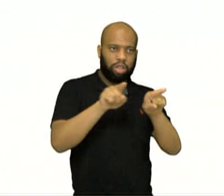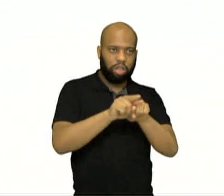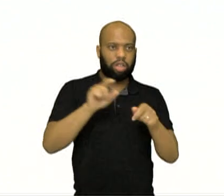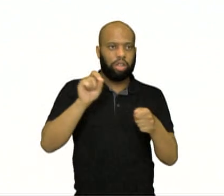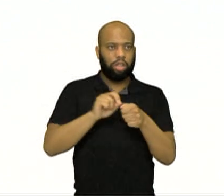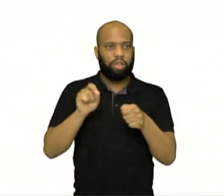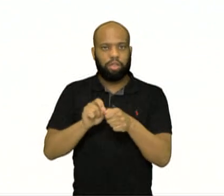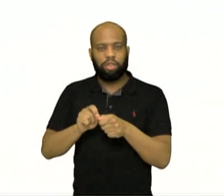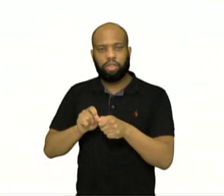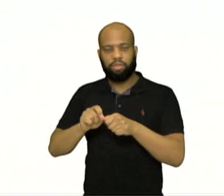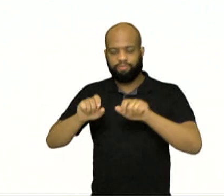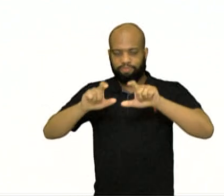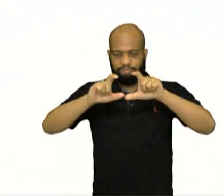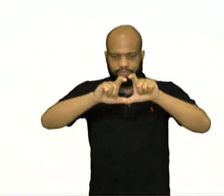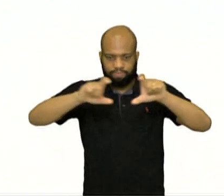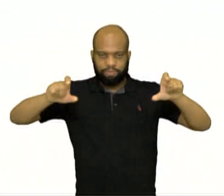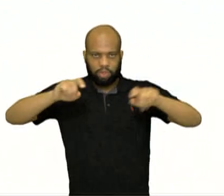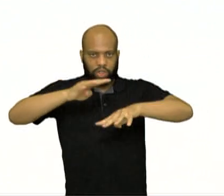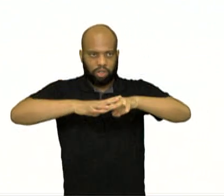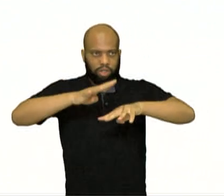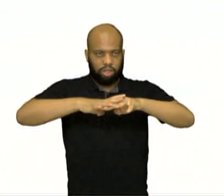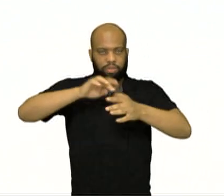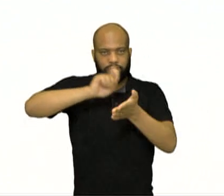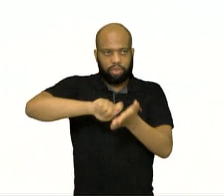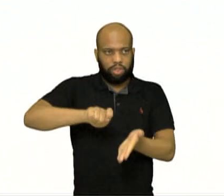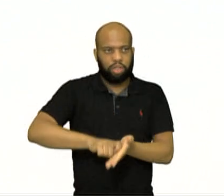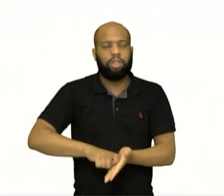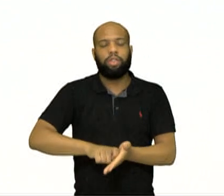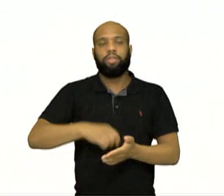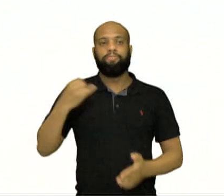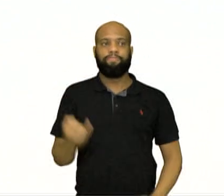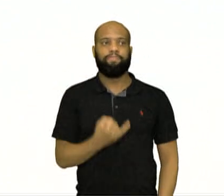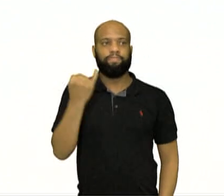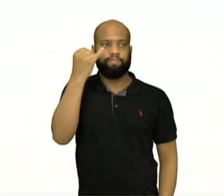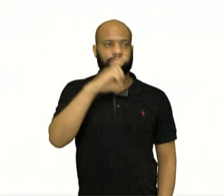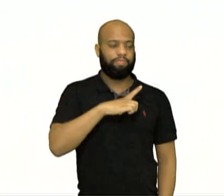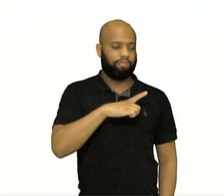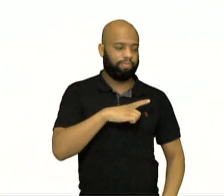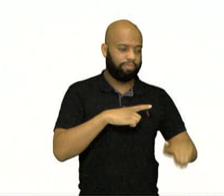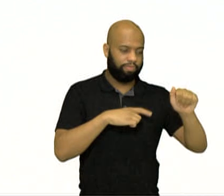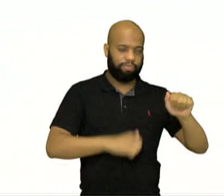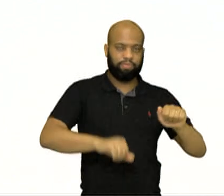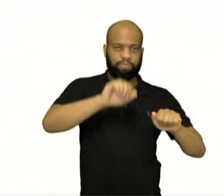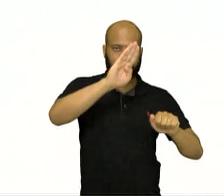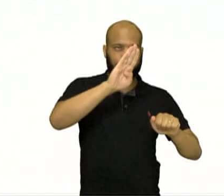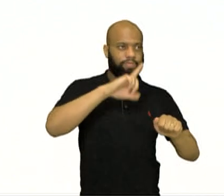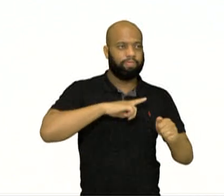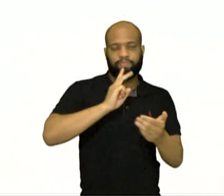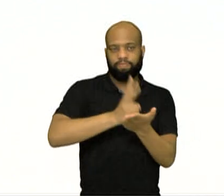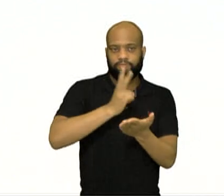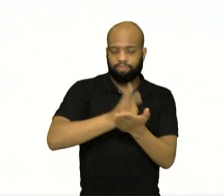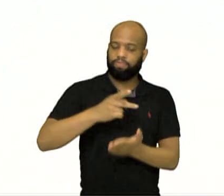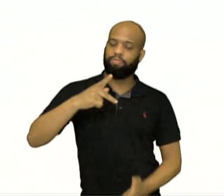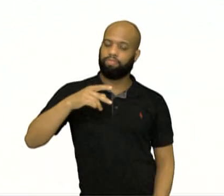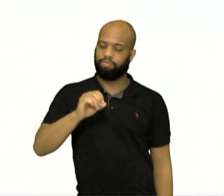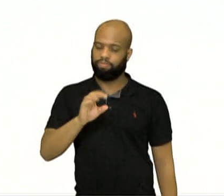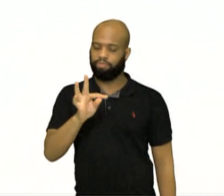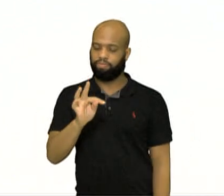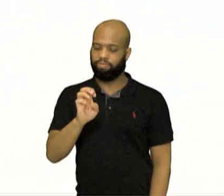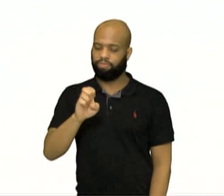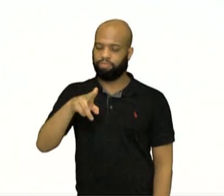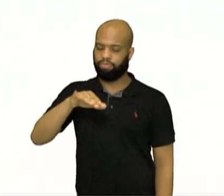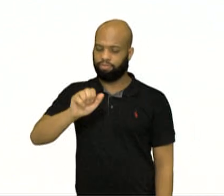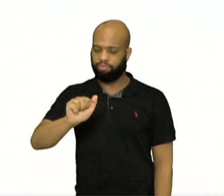Faça aqui a expressão de forma extensa, lembrando que o ponto A e o ponto B têm o mesmo potencial, né? Coloque a expressão de